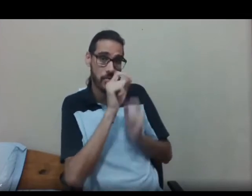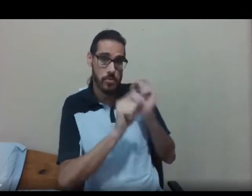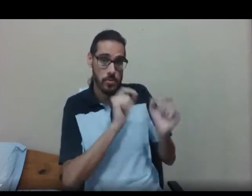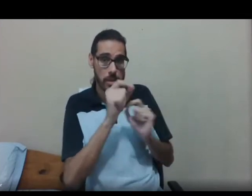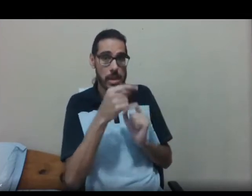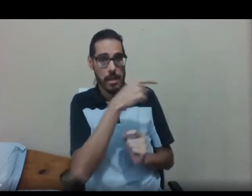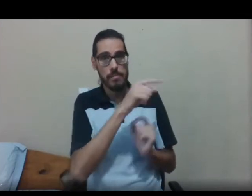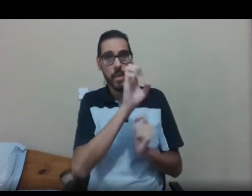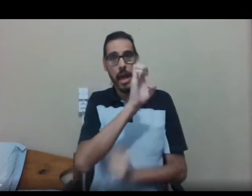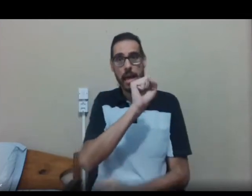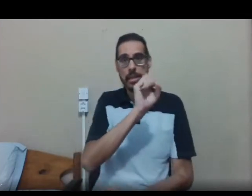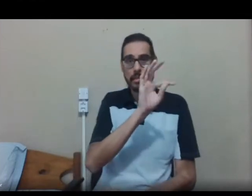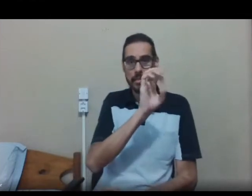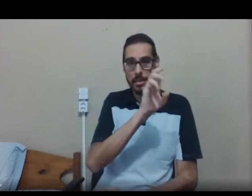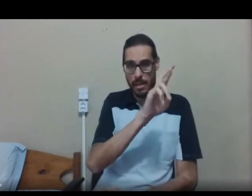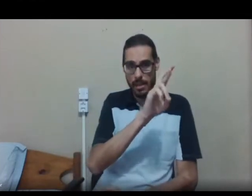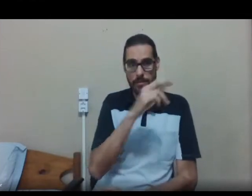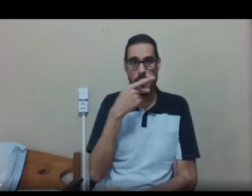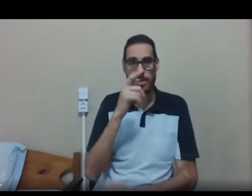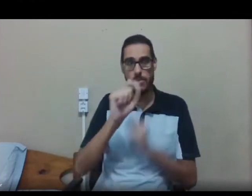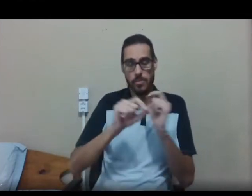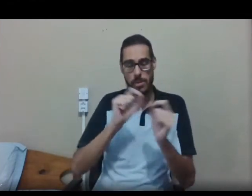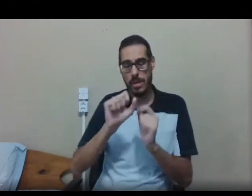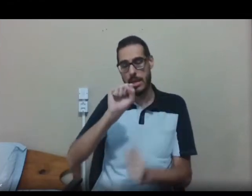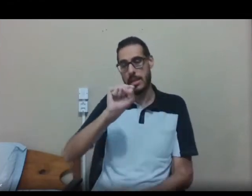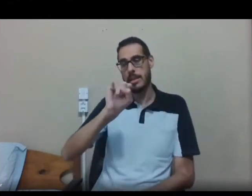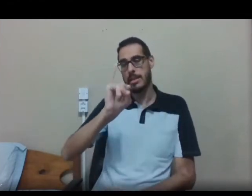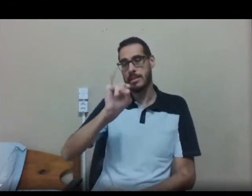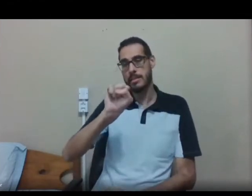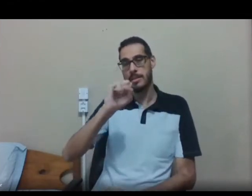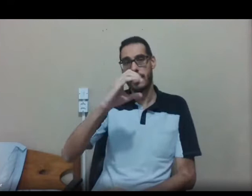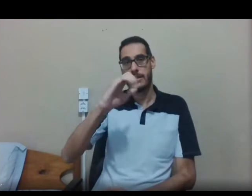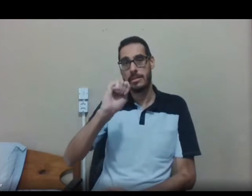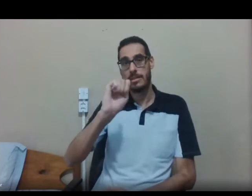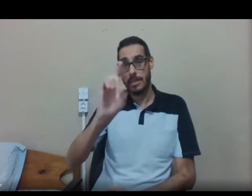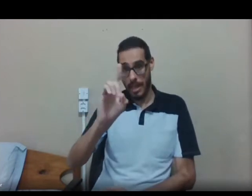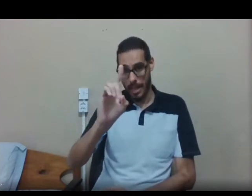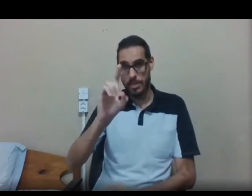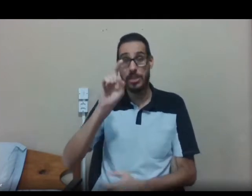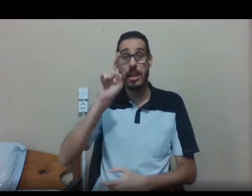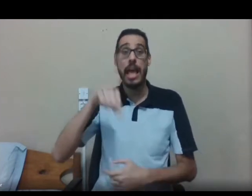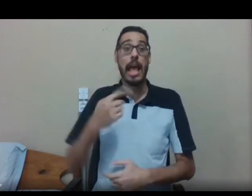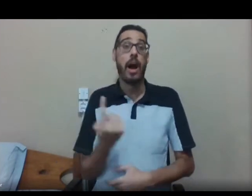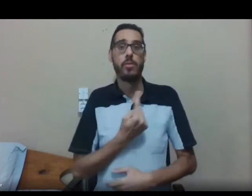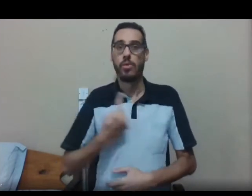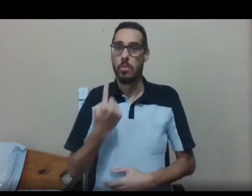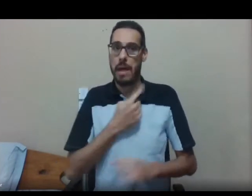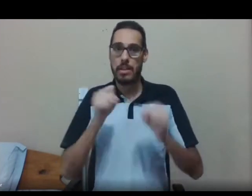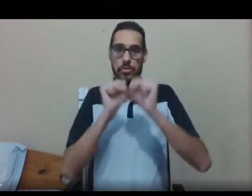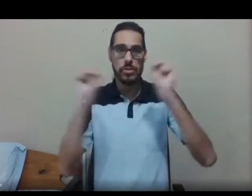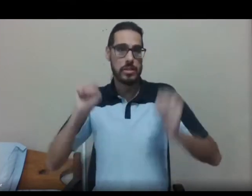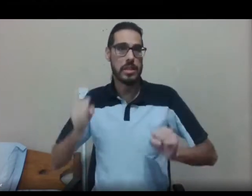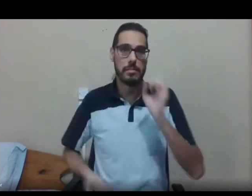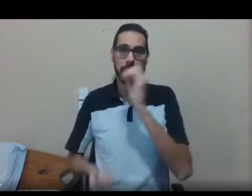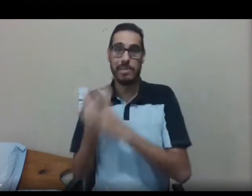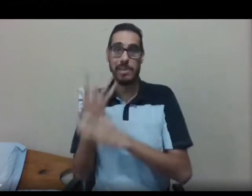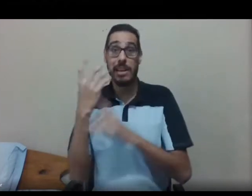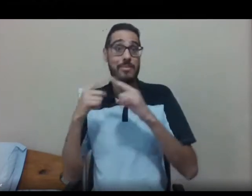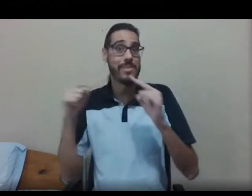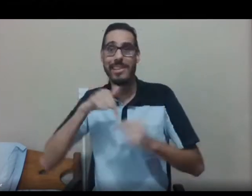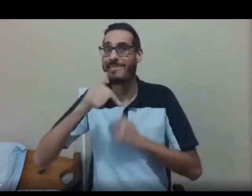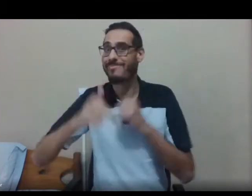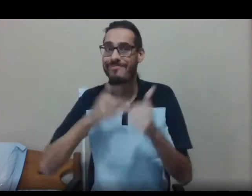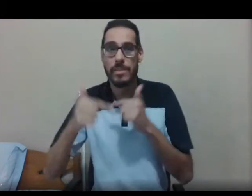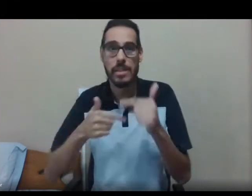que estão no SIGA, manualmente. Então, de 17 a 21, essas disciplinas já estarão disponíveis para vocês. Então, ainda não